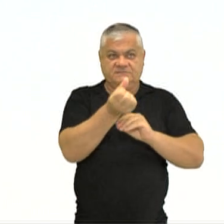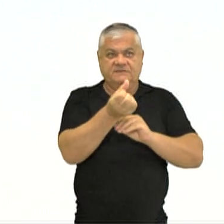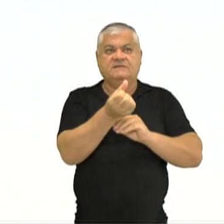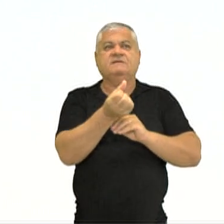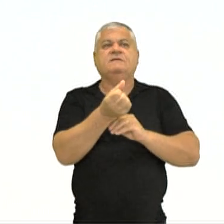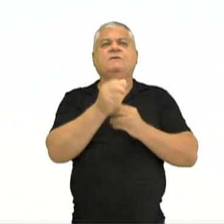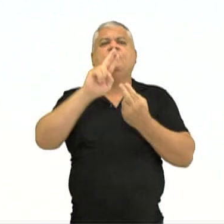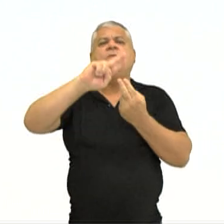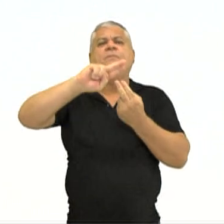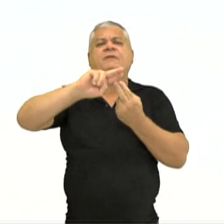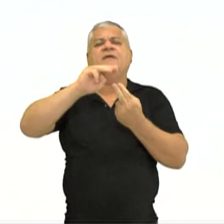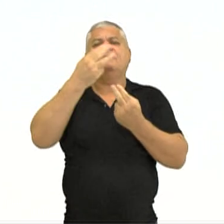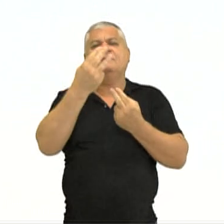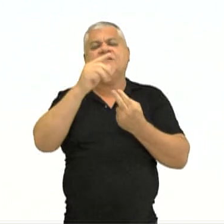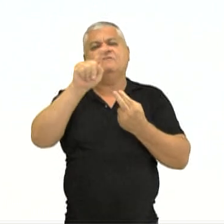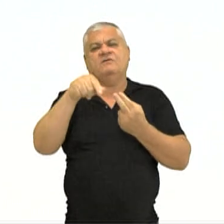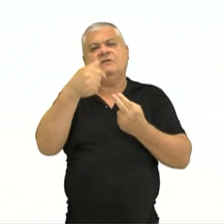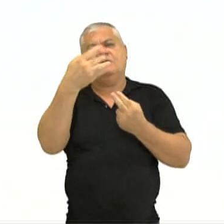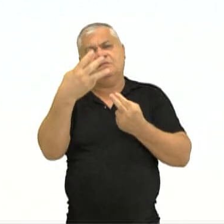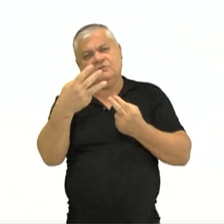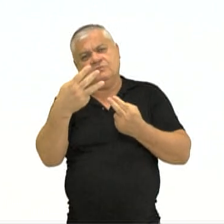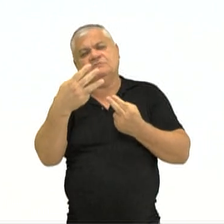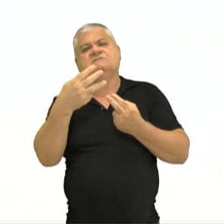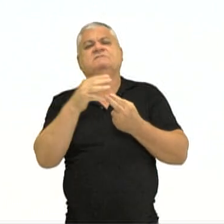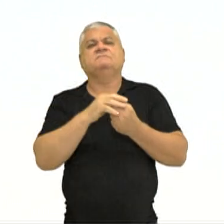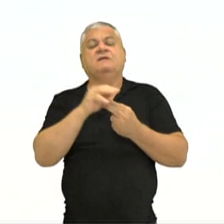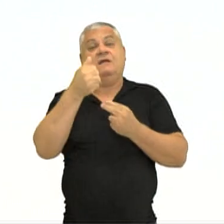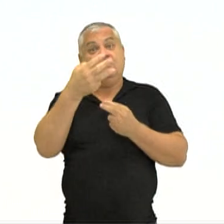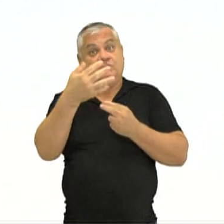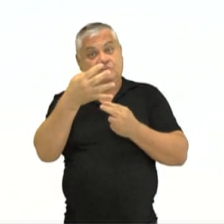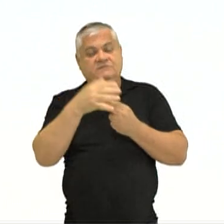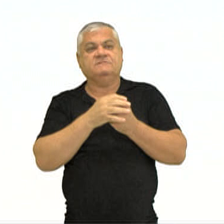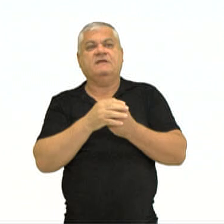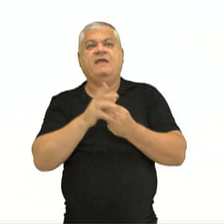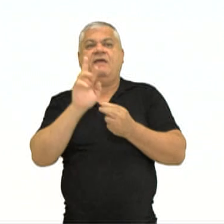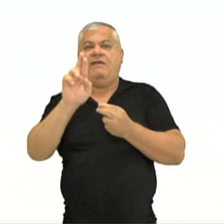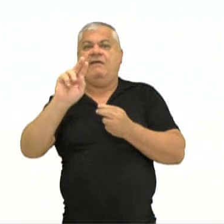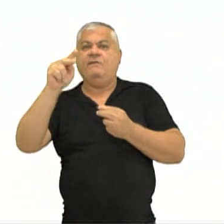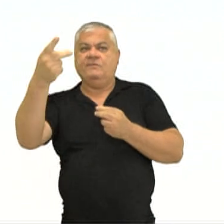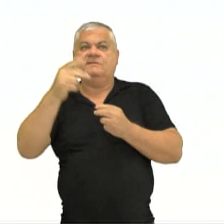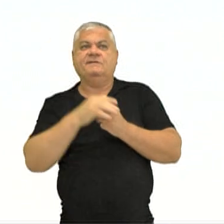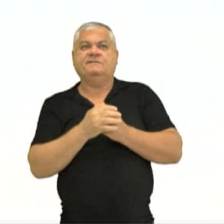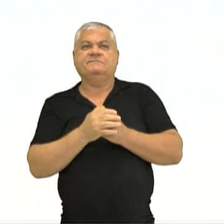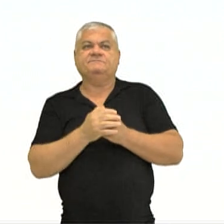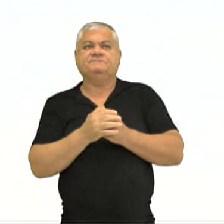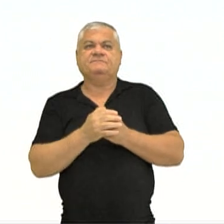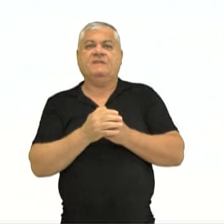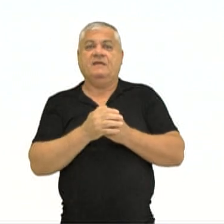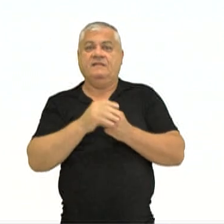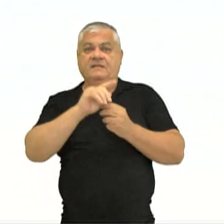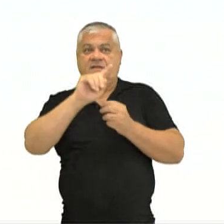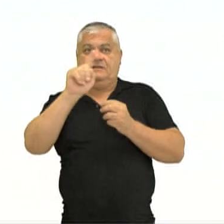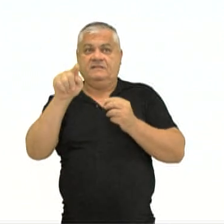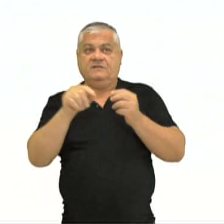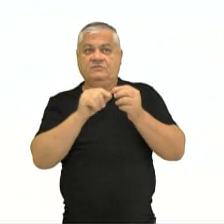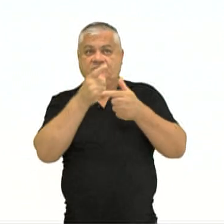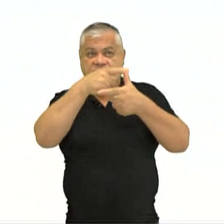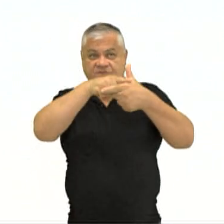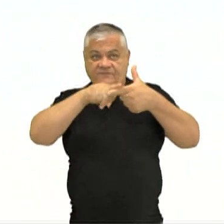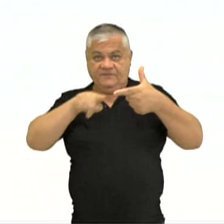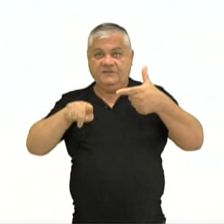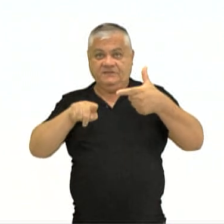12,56. O π foi dado 3,14, r ao quadrado. O 3,14 passa